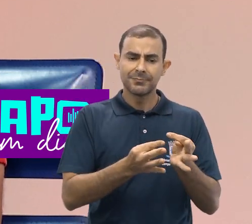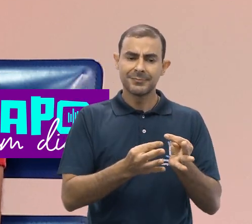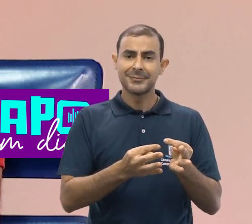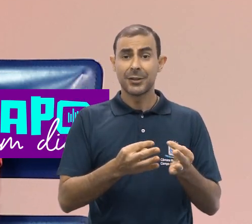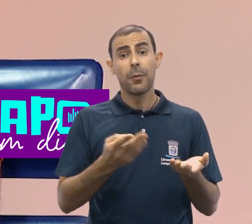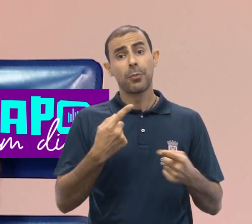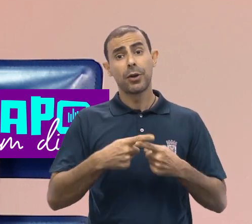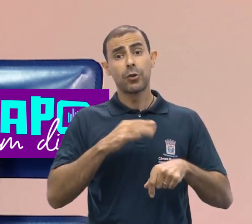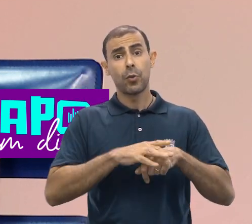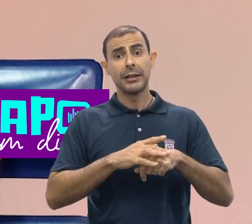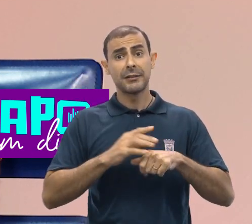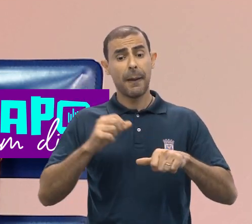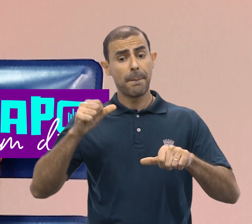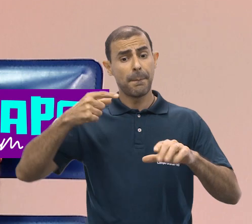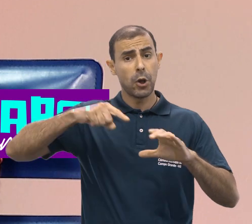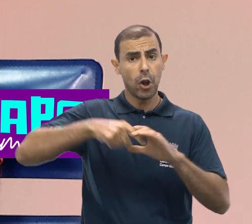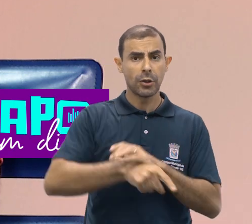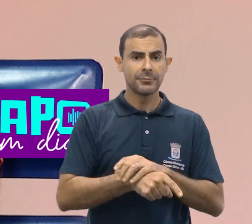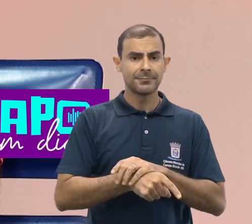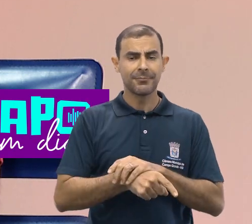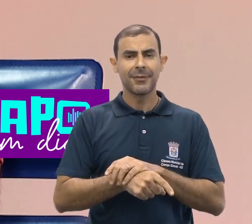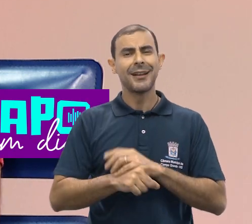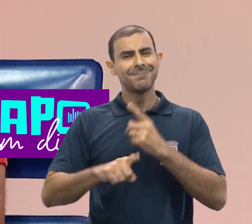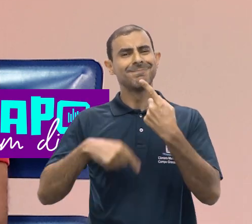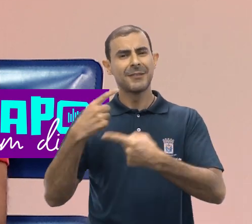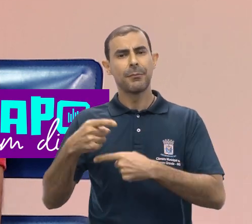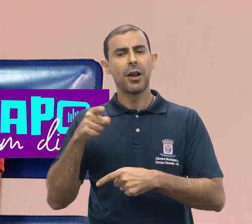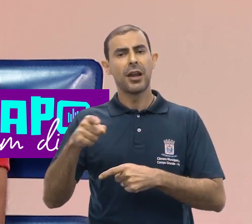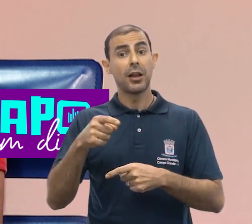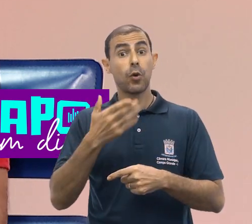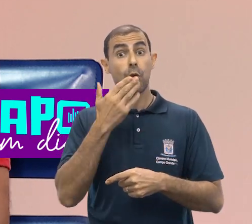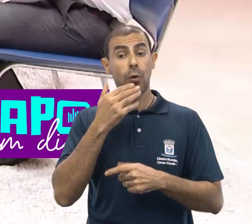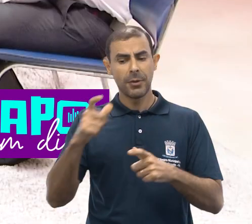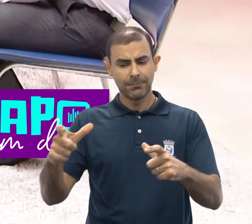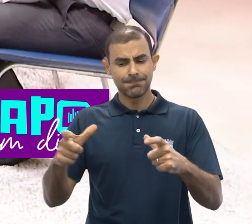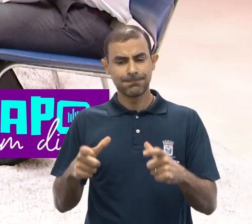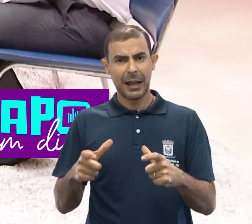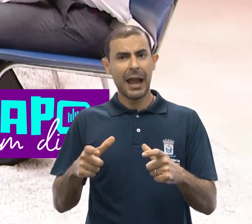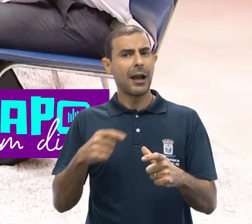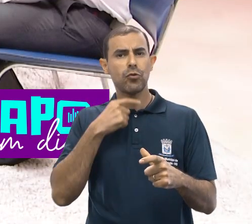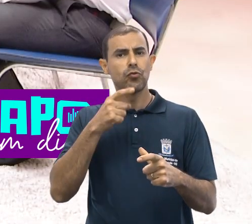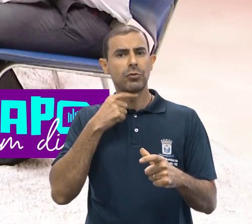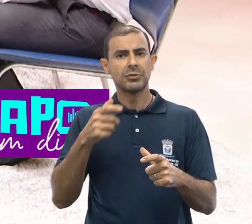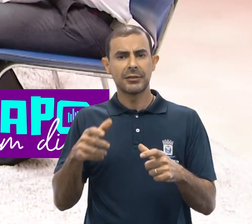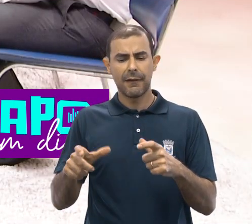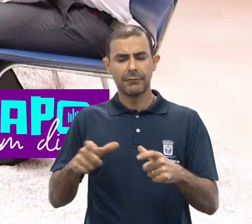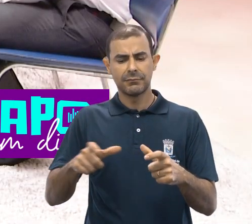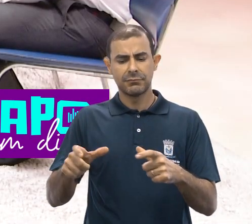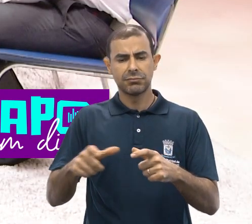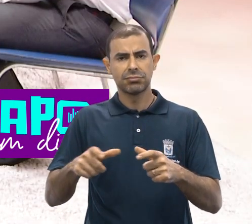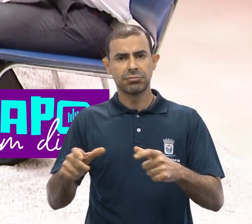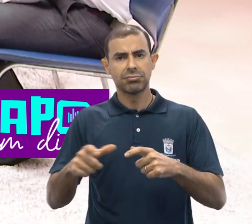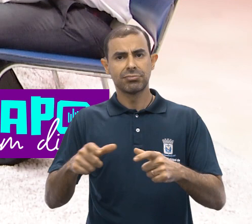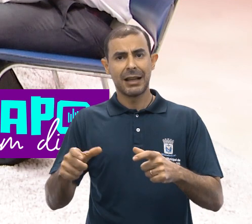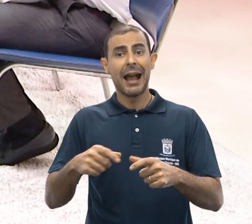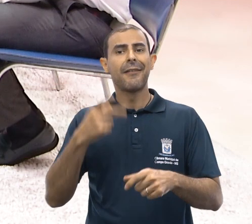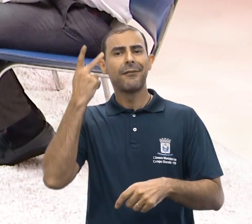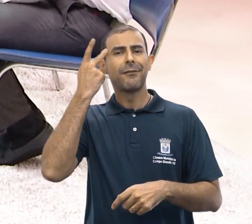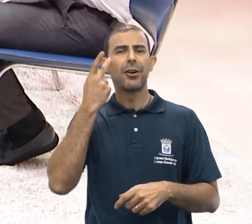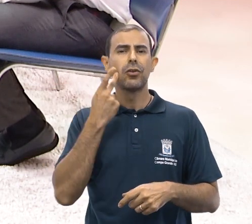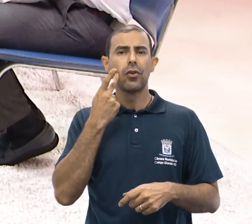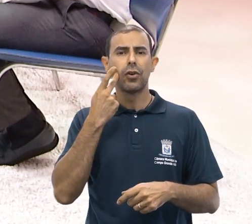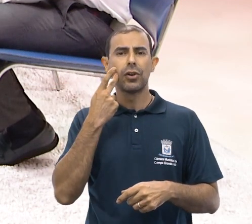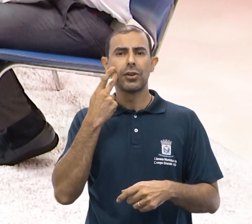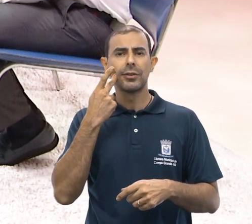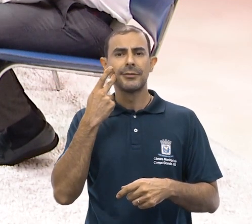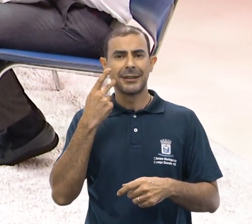degenerativa a doença, ele tinha dificuldade até de servir o prato de comida. Então ele serviu o prato de comida, tremia, ficava com vergonha. Caiu o macarrão